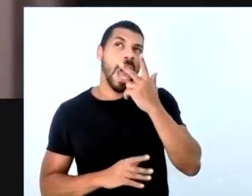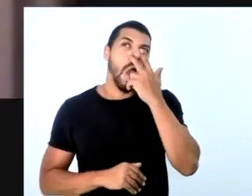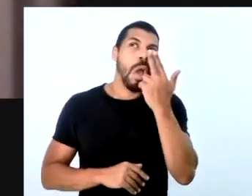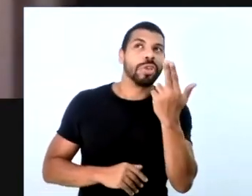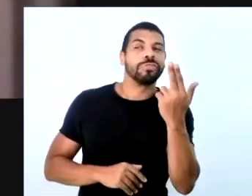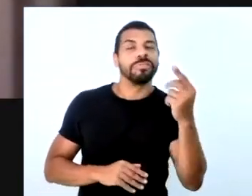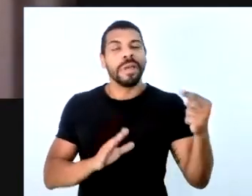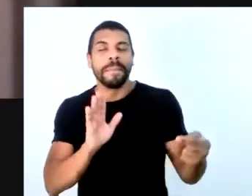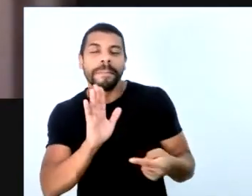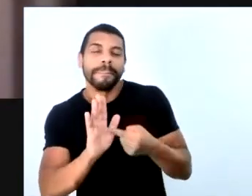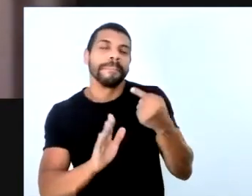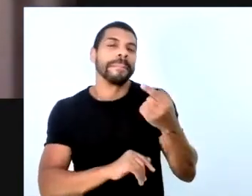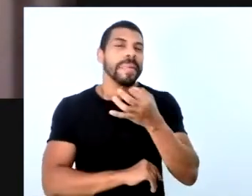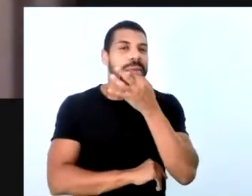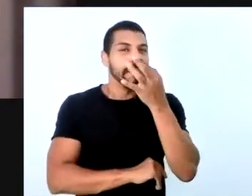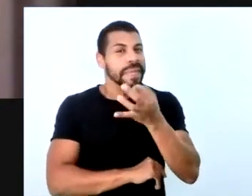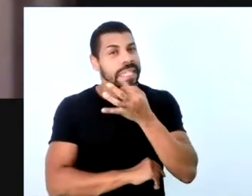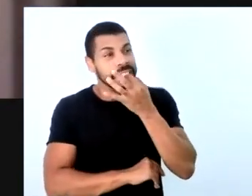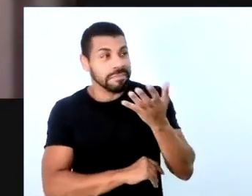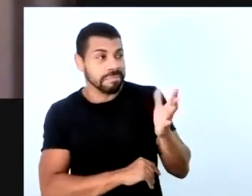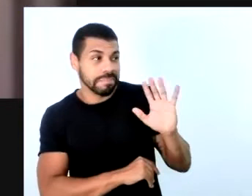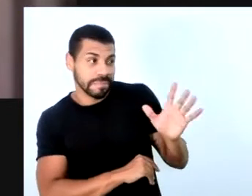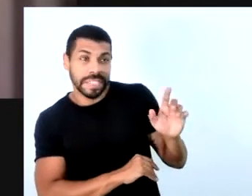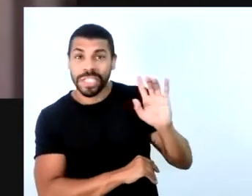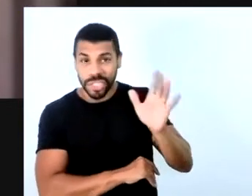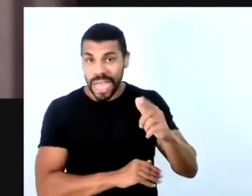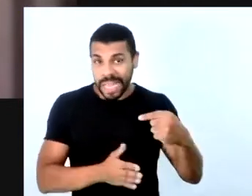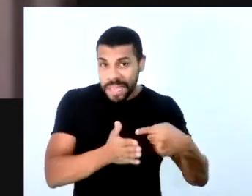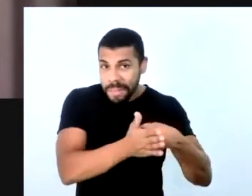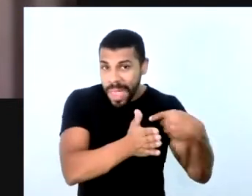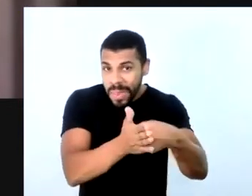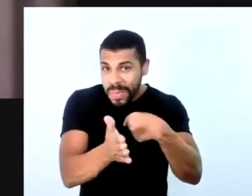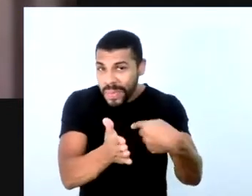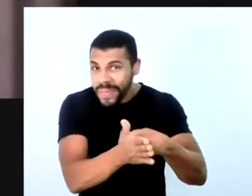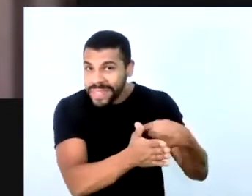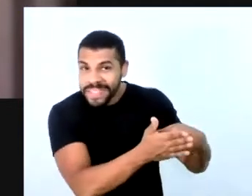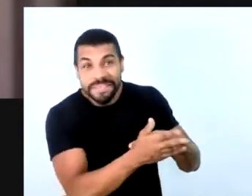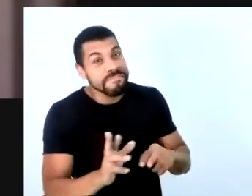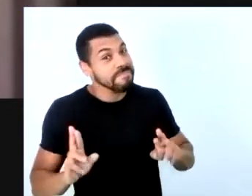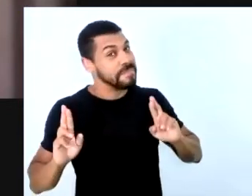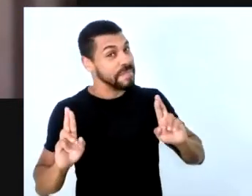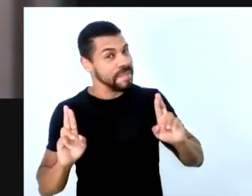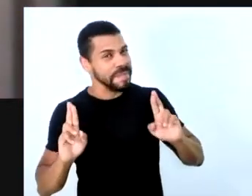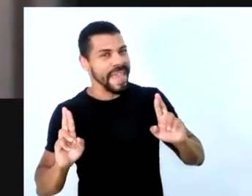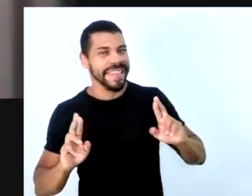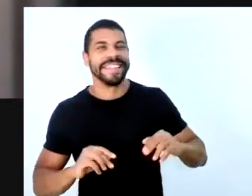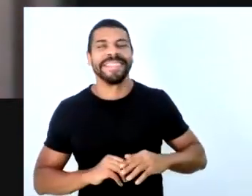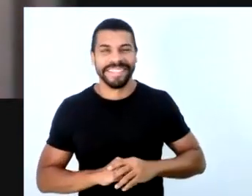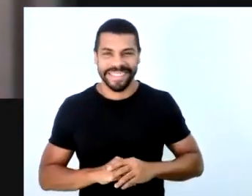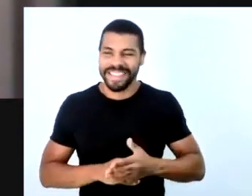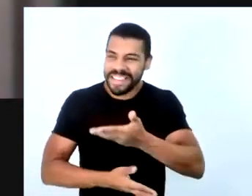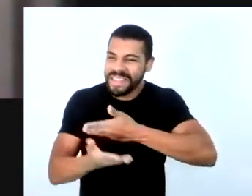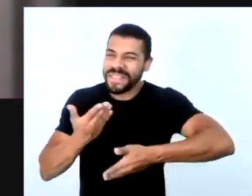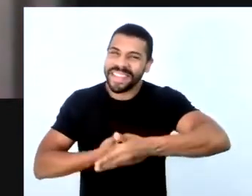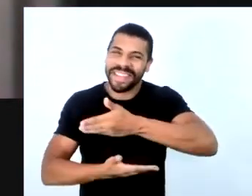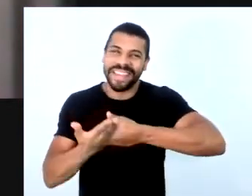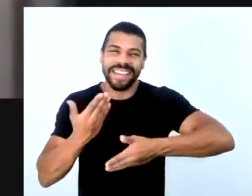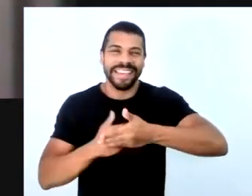sabe? Enfim, acho que numa primeira janela é isso. Não sei se já tem perguntas por